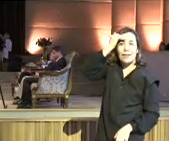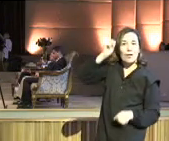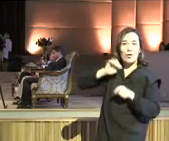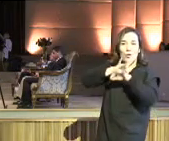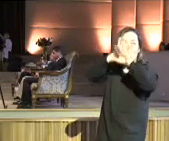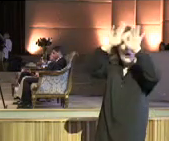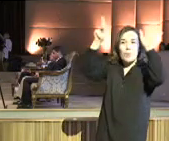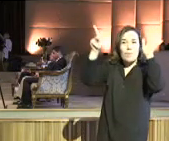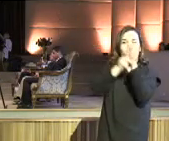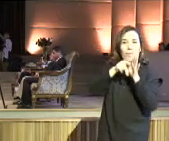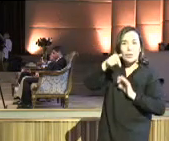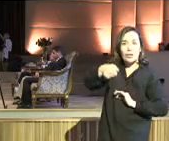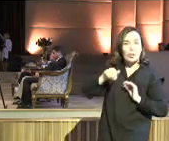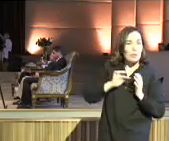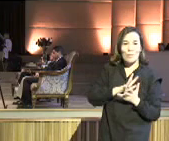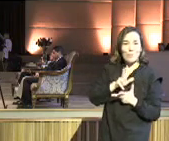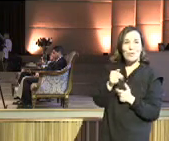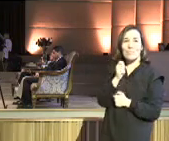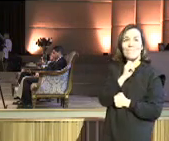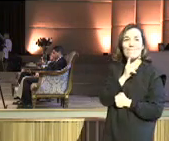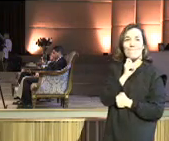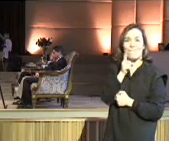glória.